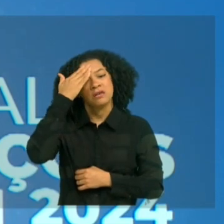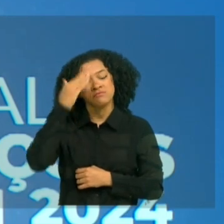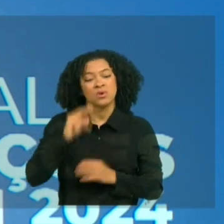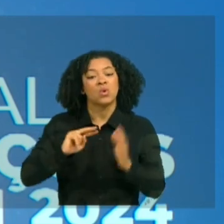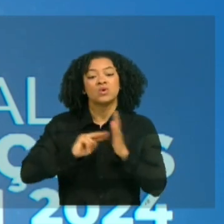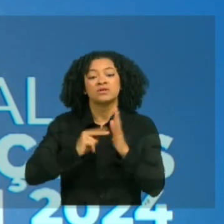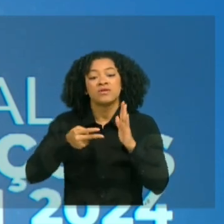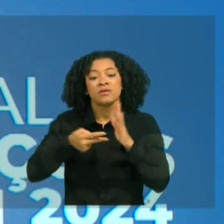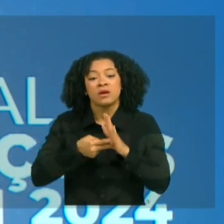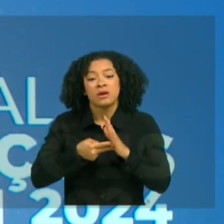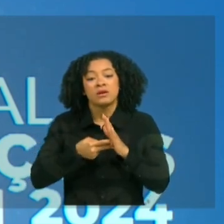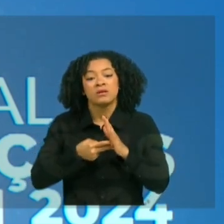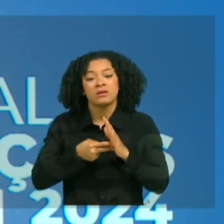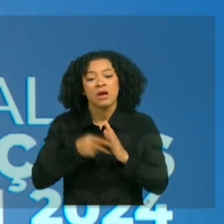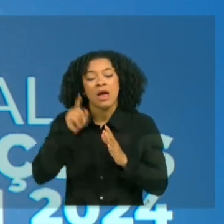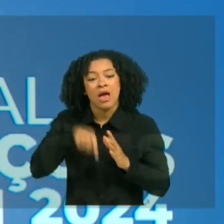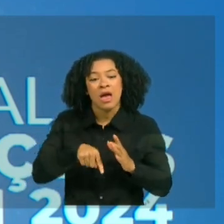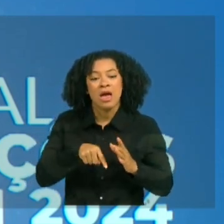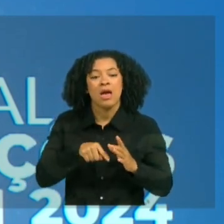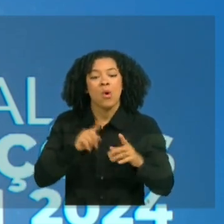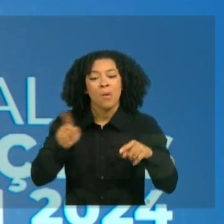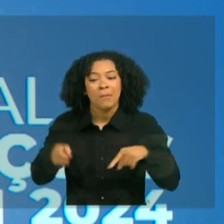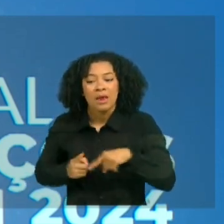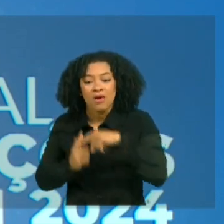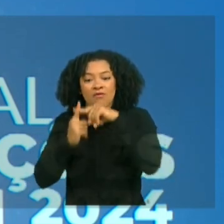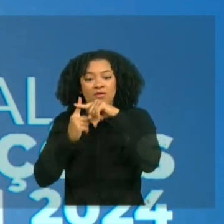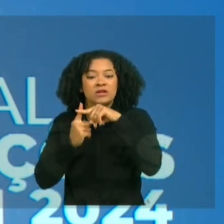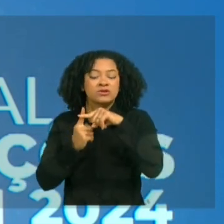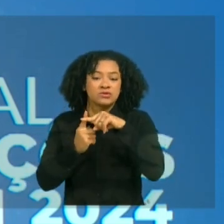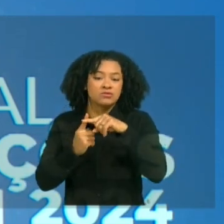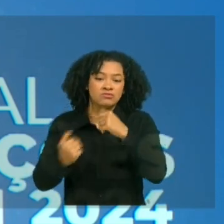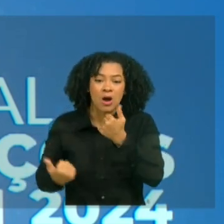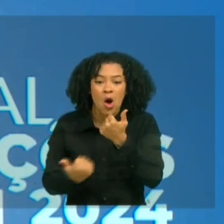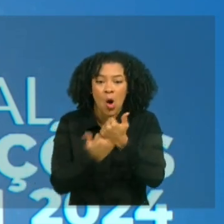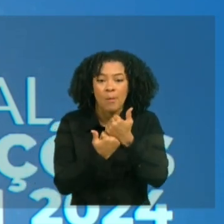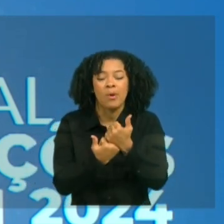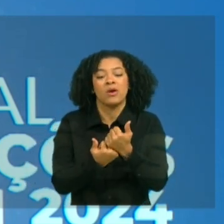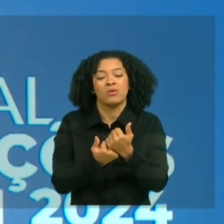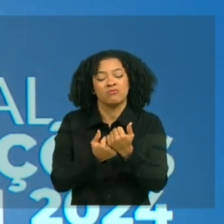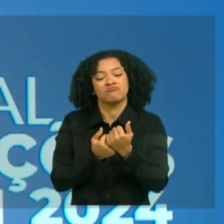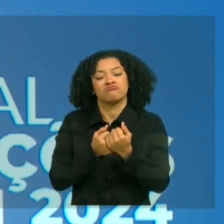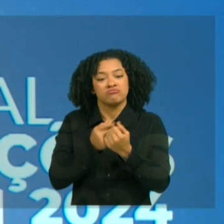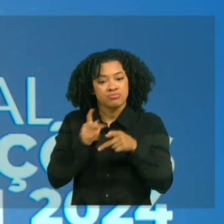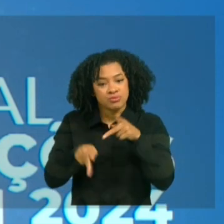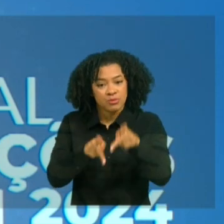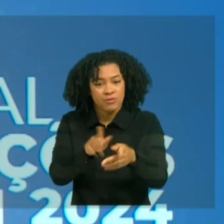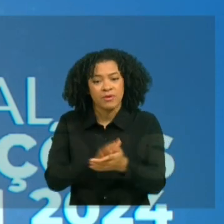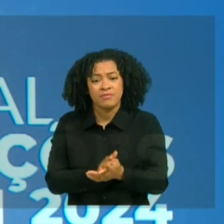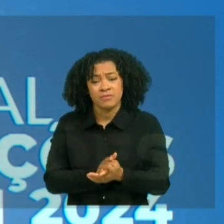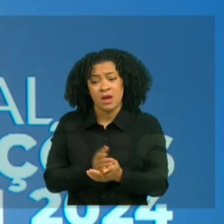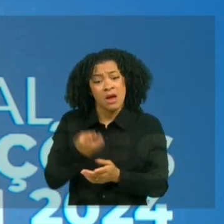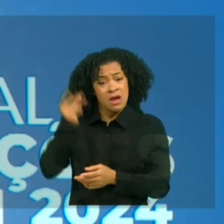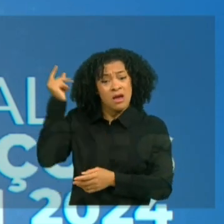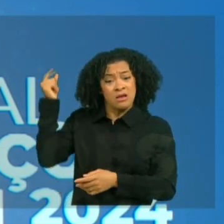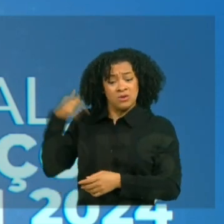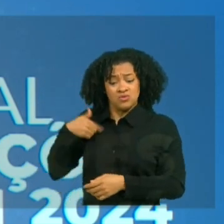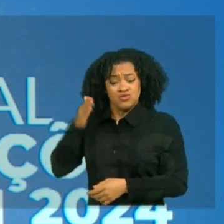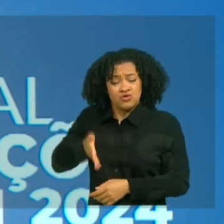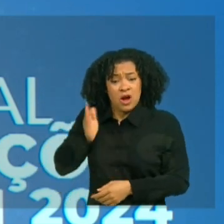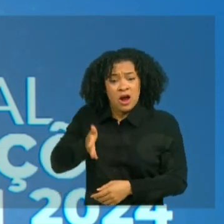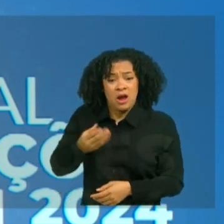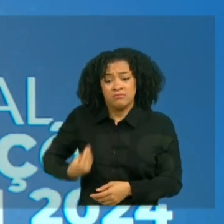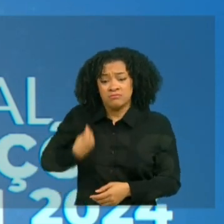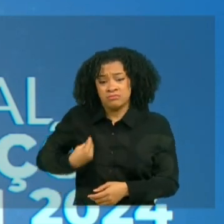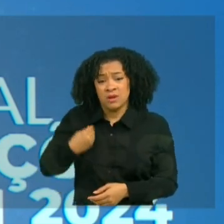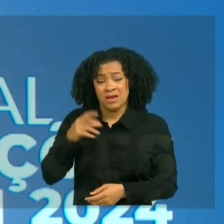são esses benefícios né entre aspas que chegam até as nossas mesas Eu já fui beneficiária na época